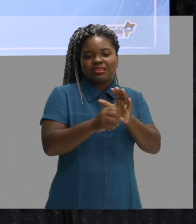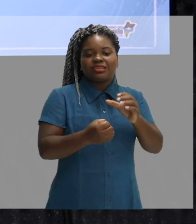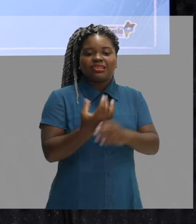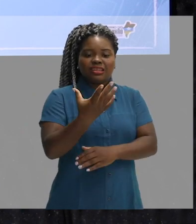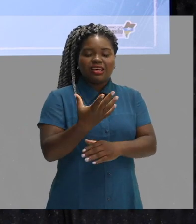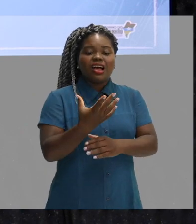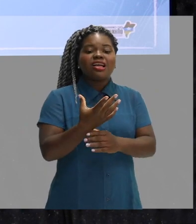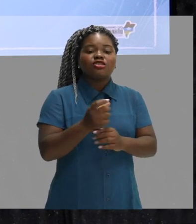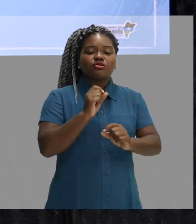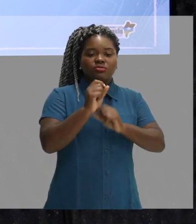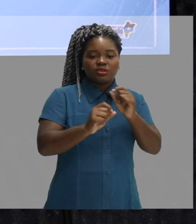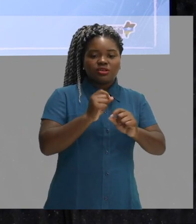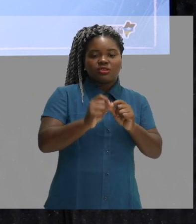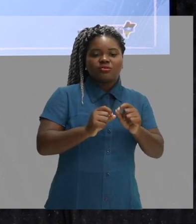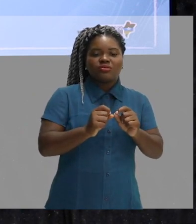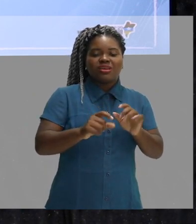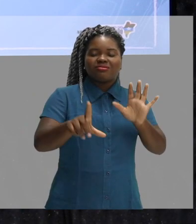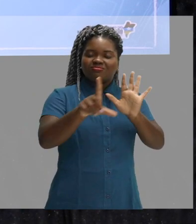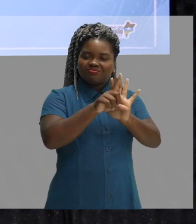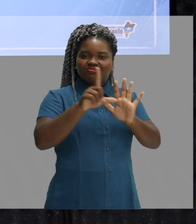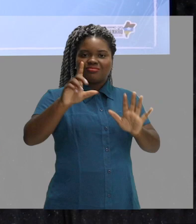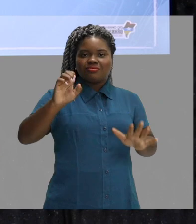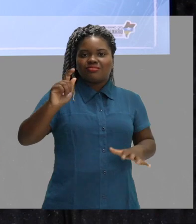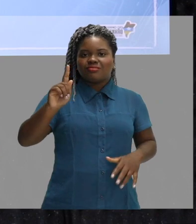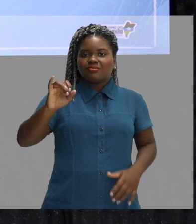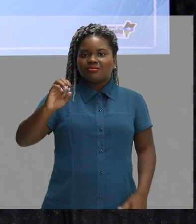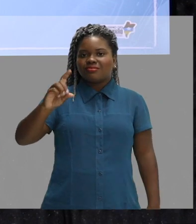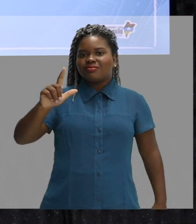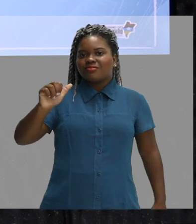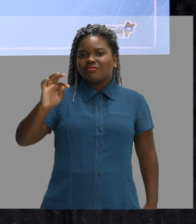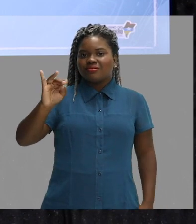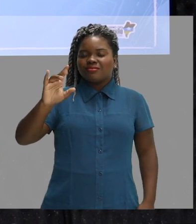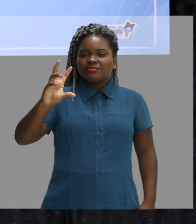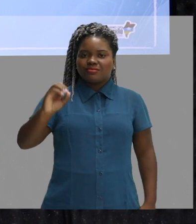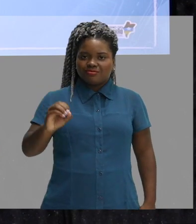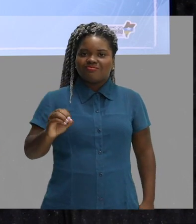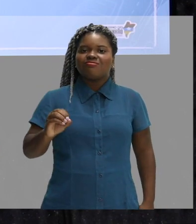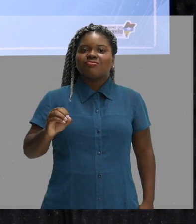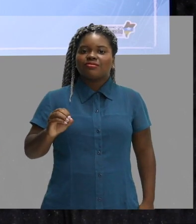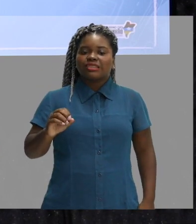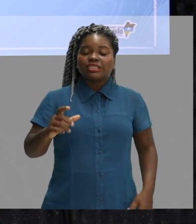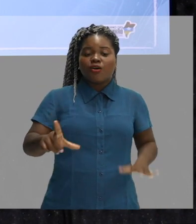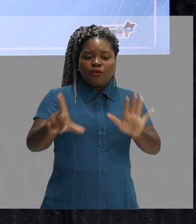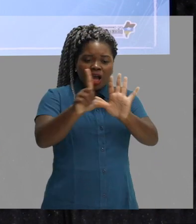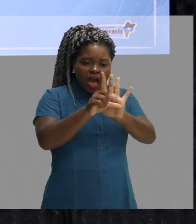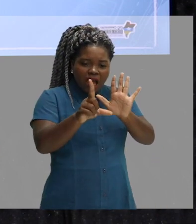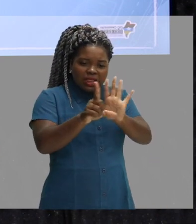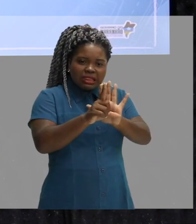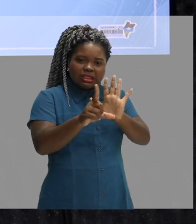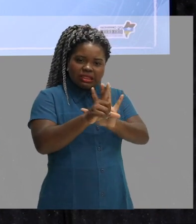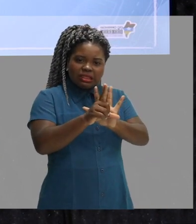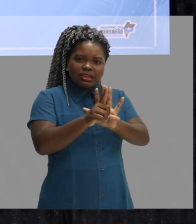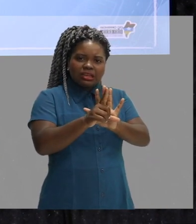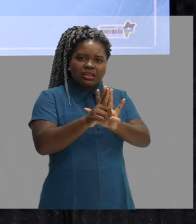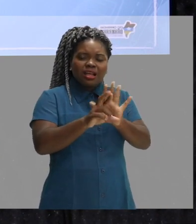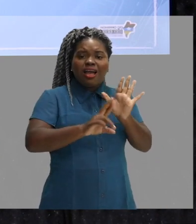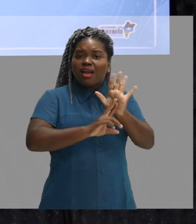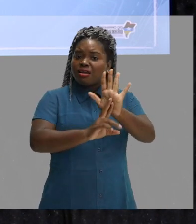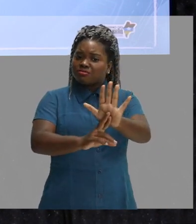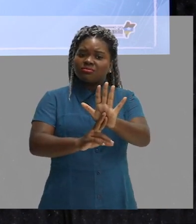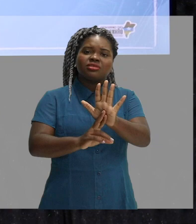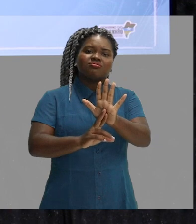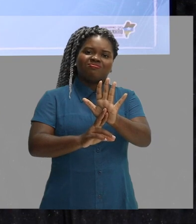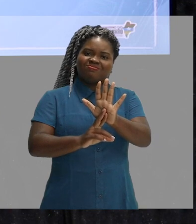também são oficializadas pelo executivo. Então percebe como a lei ela está presente nas várias esferas de